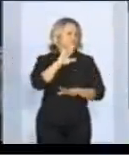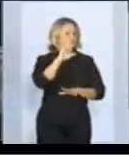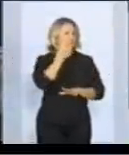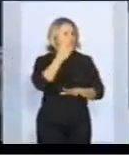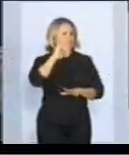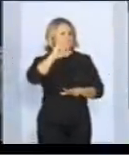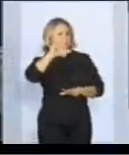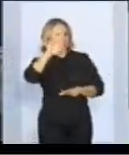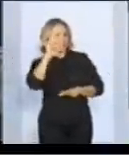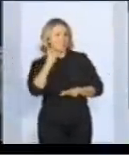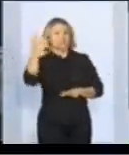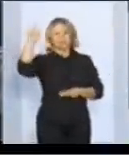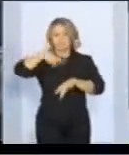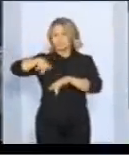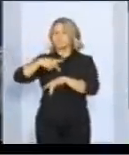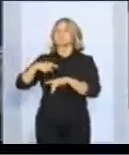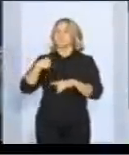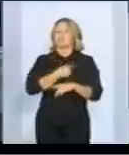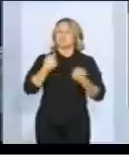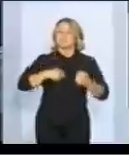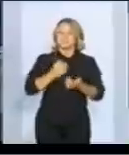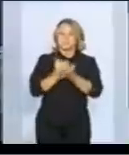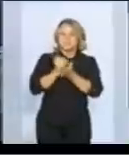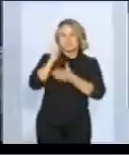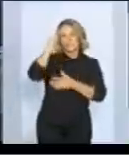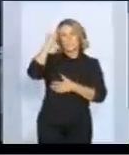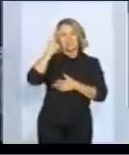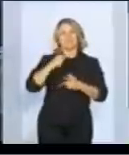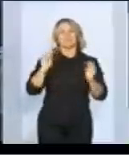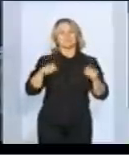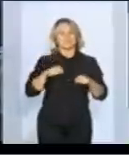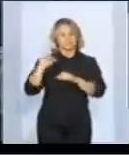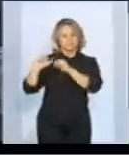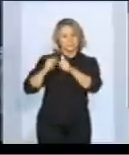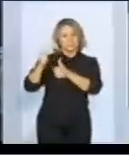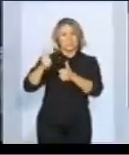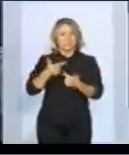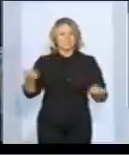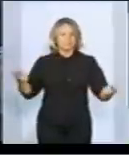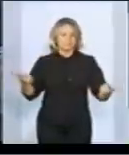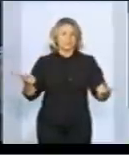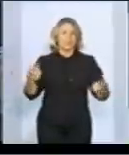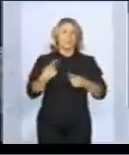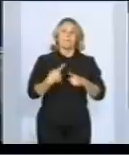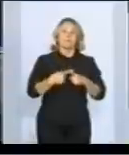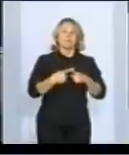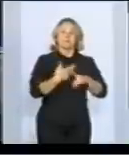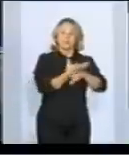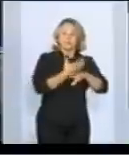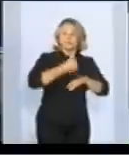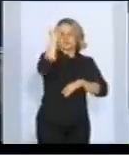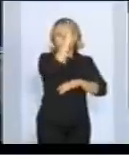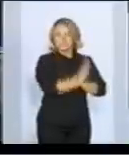precisamos pensar que cada ação gera uma reação, inclusive do próprio investidor. Por que que o conteúdo nacional não pode se dar com base